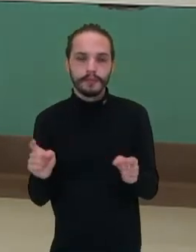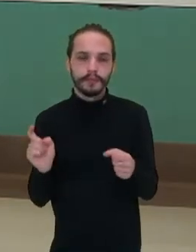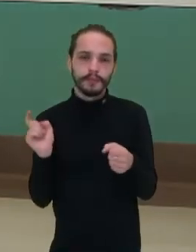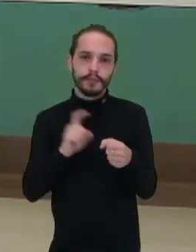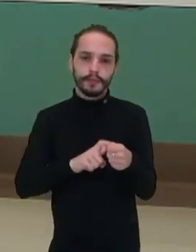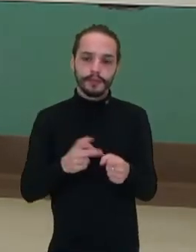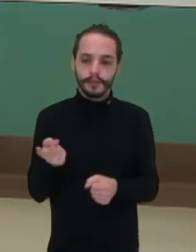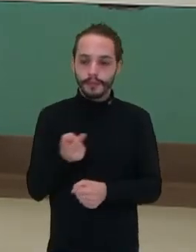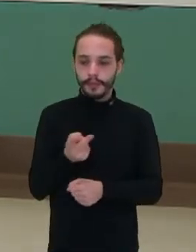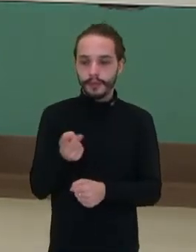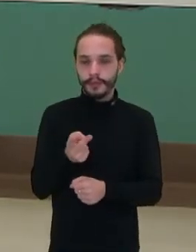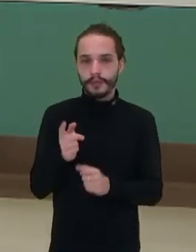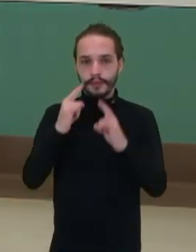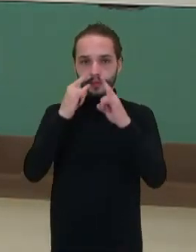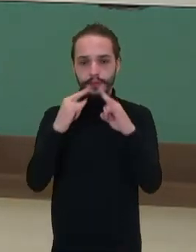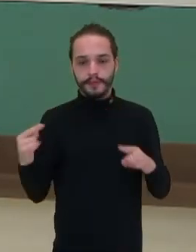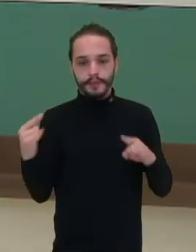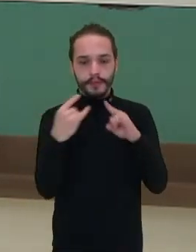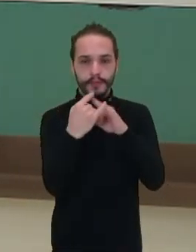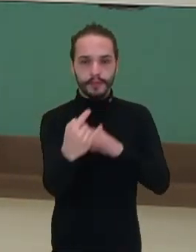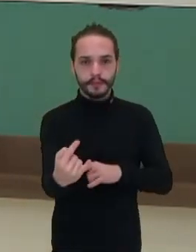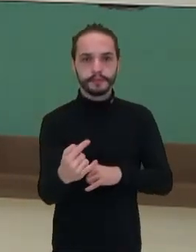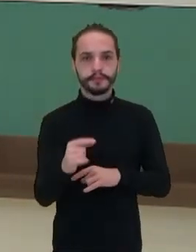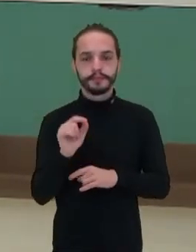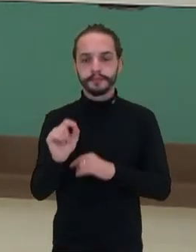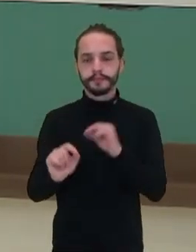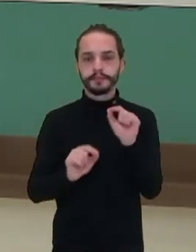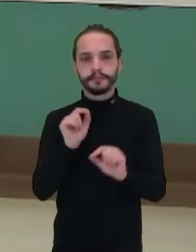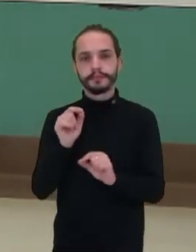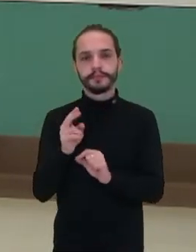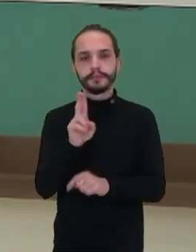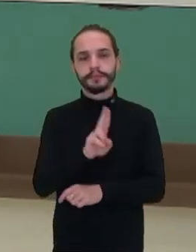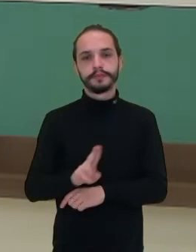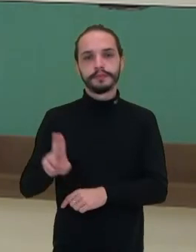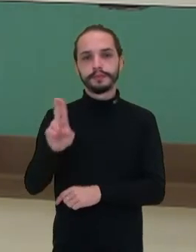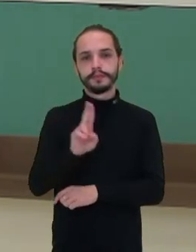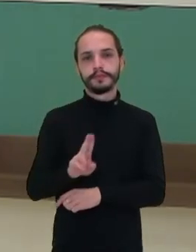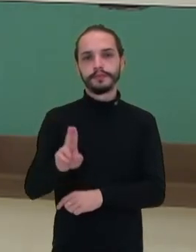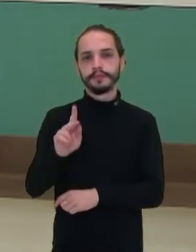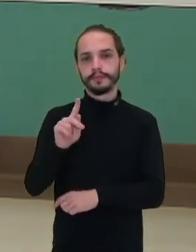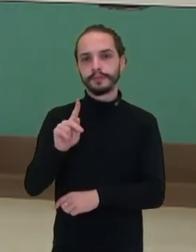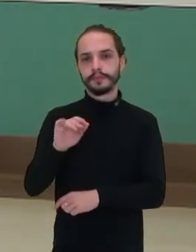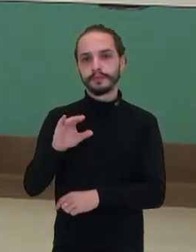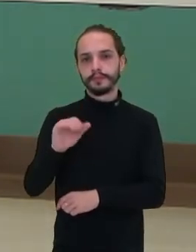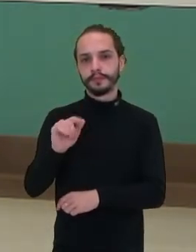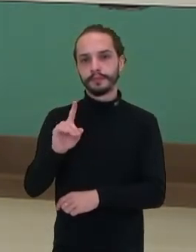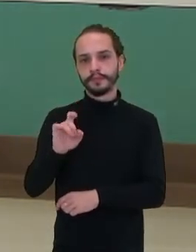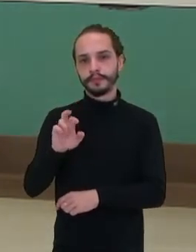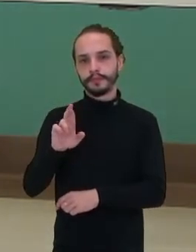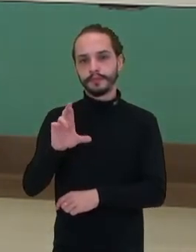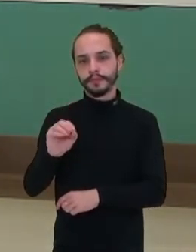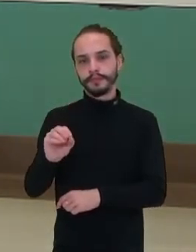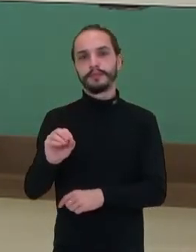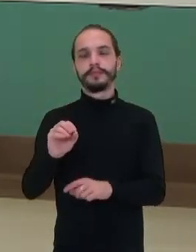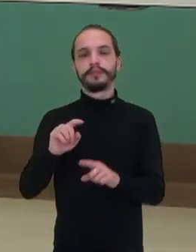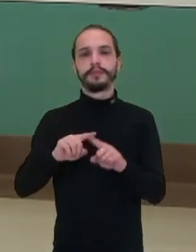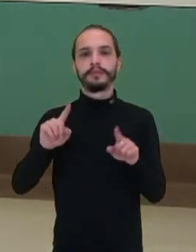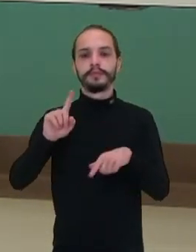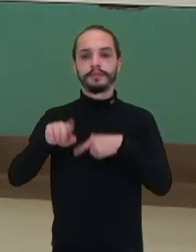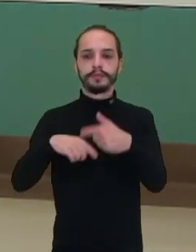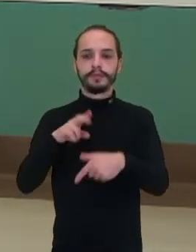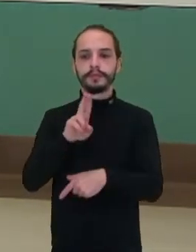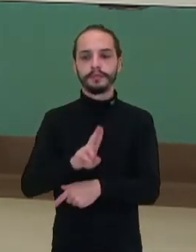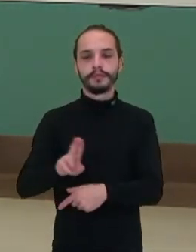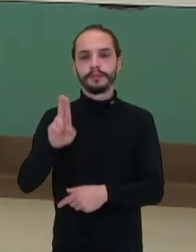o termo circo, que era picadeiro, o Astley ele acabou não utilizando esse termo, ele só colocou como anfiteatro. Mas o Huggins acabou pegando esse termo